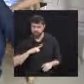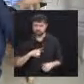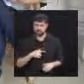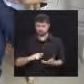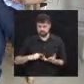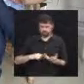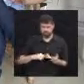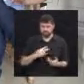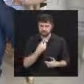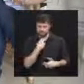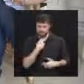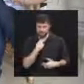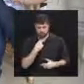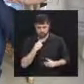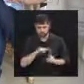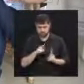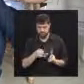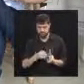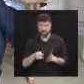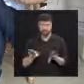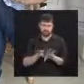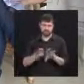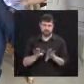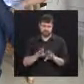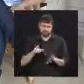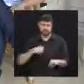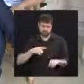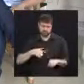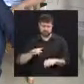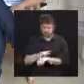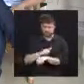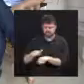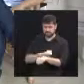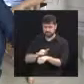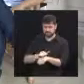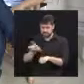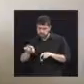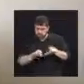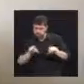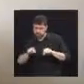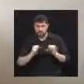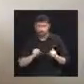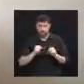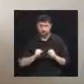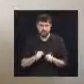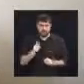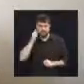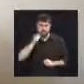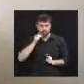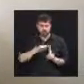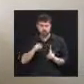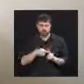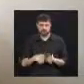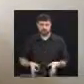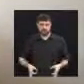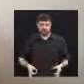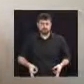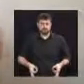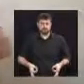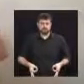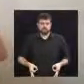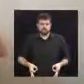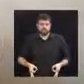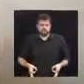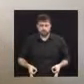quanto a isso. Tem contraindicações. Sim, mas você em pode algumas técnicas, em algumas técnicas, mas você pode meditar. Existe uma meditação para